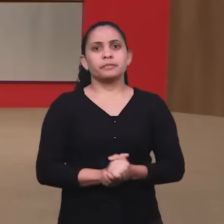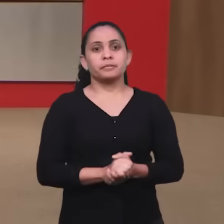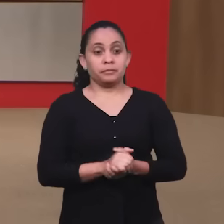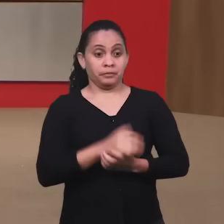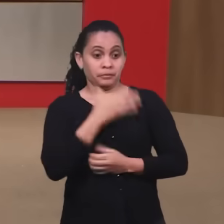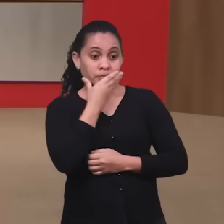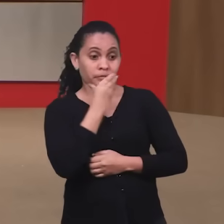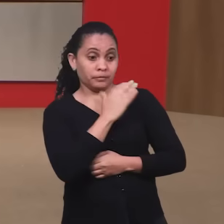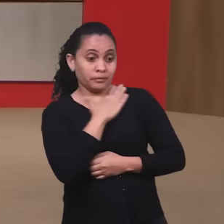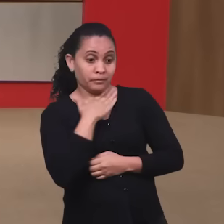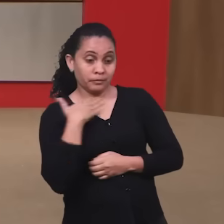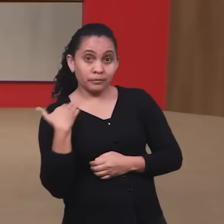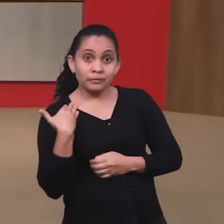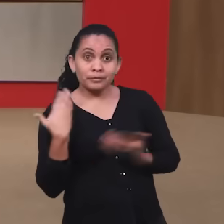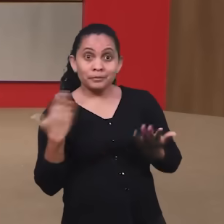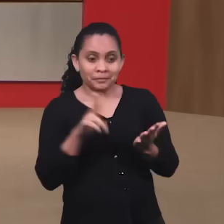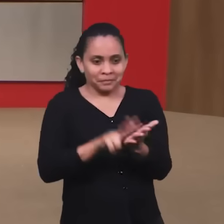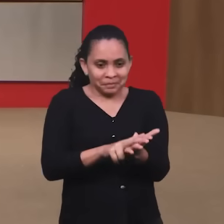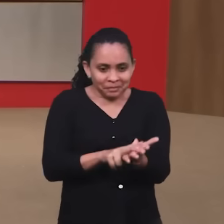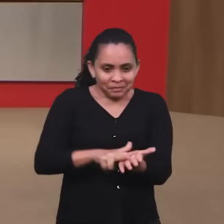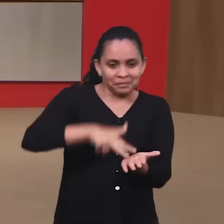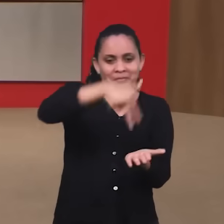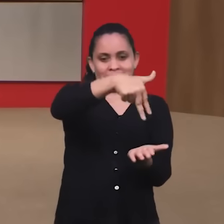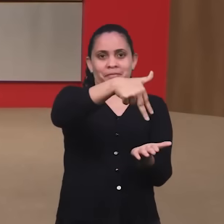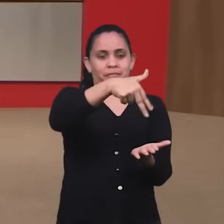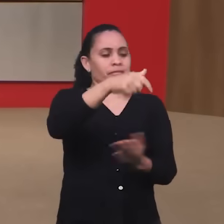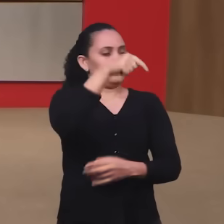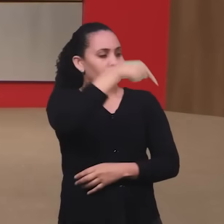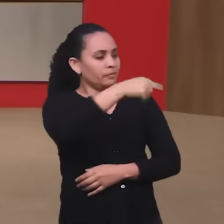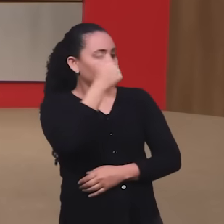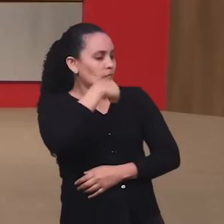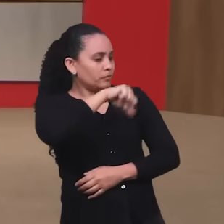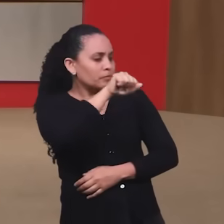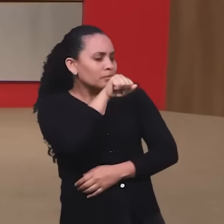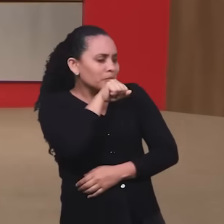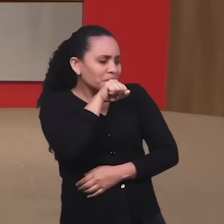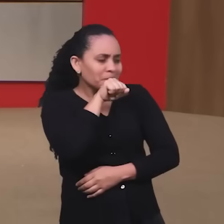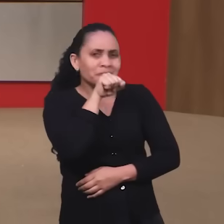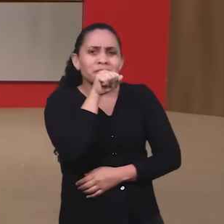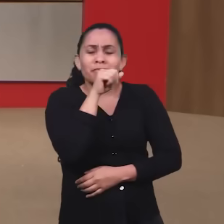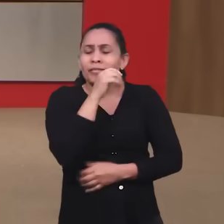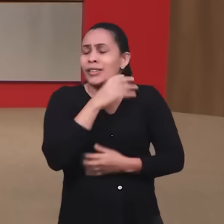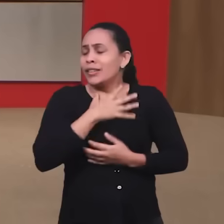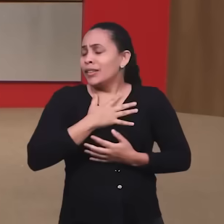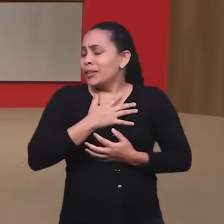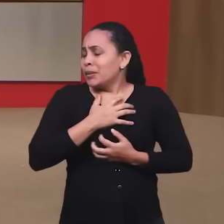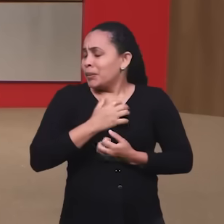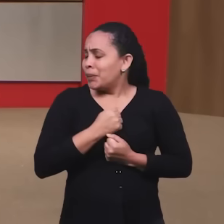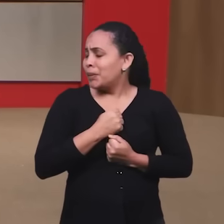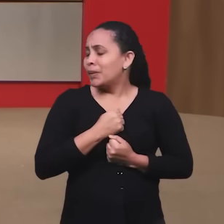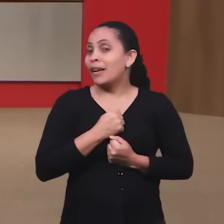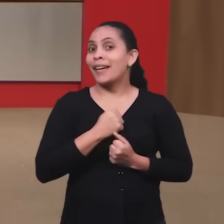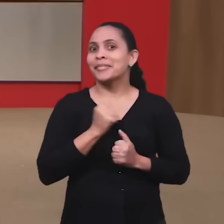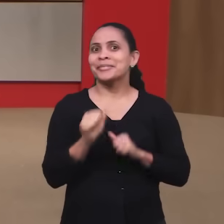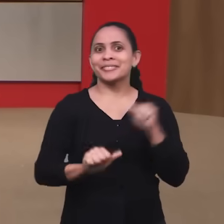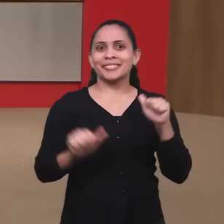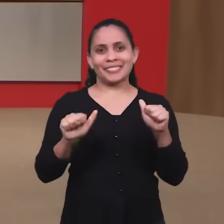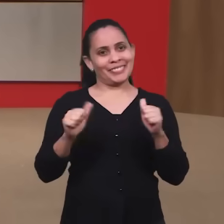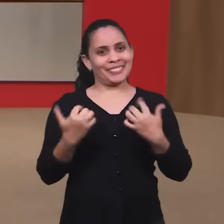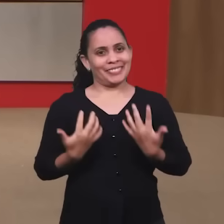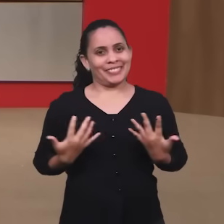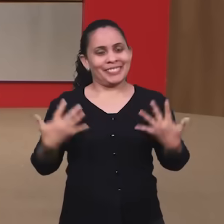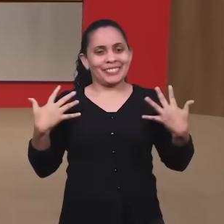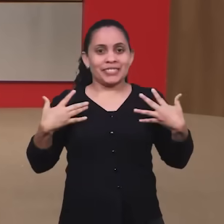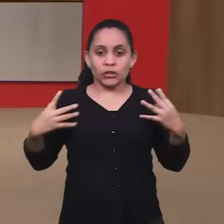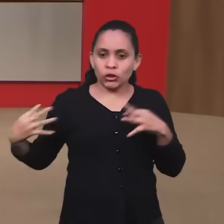morto que era ressurreto, de uma mãe acabada, arrasada, agora